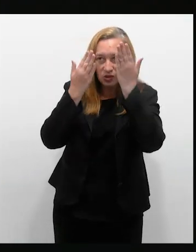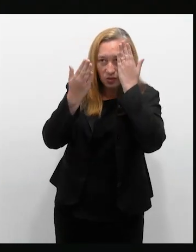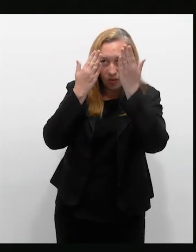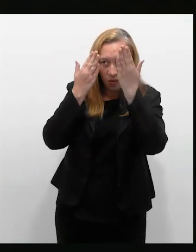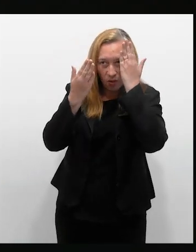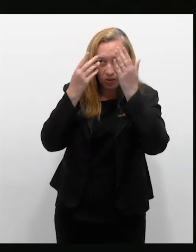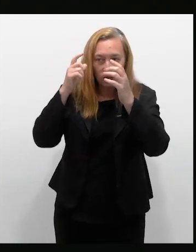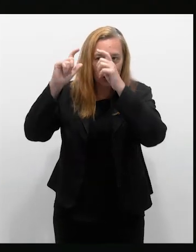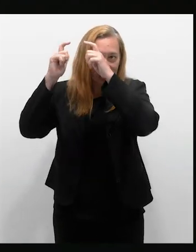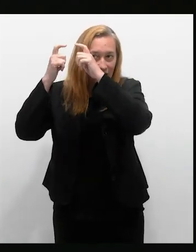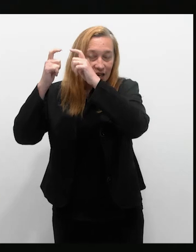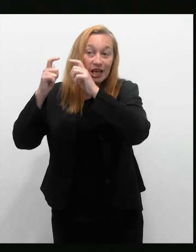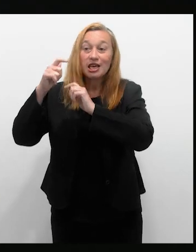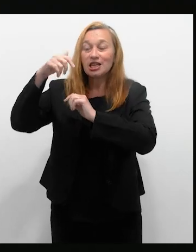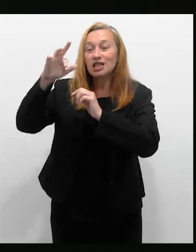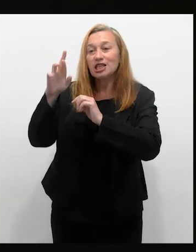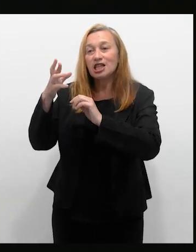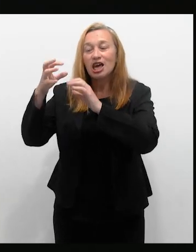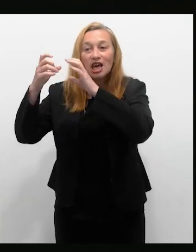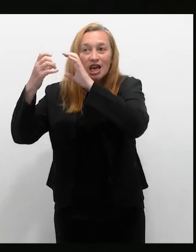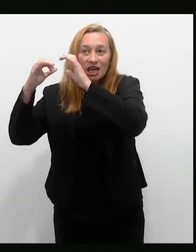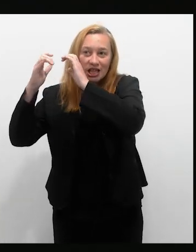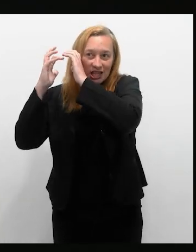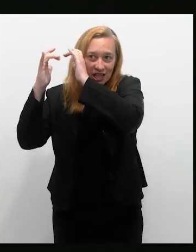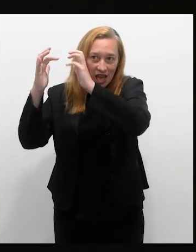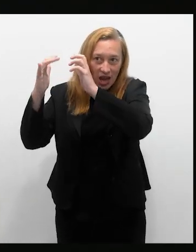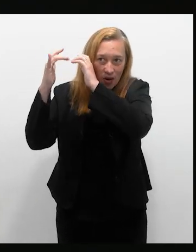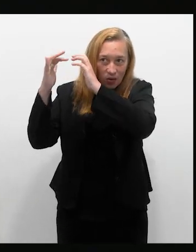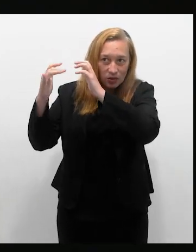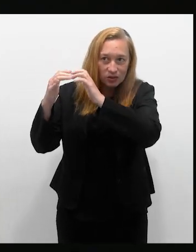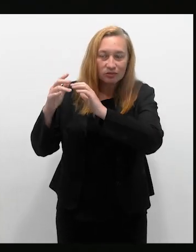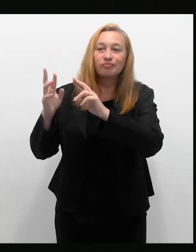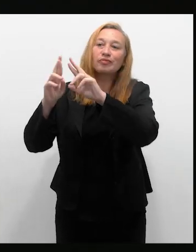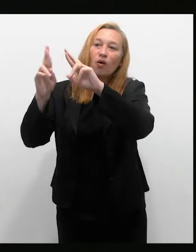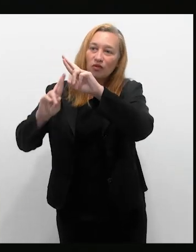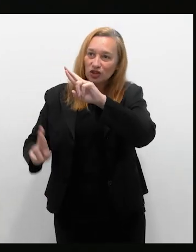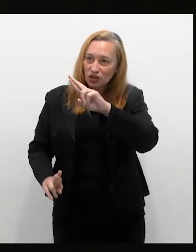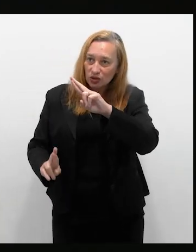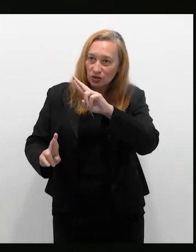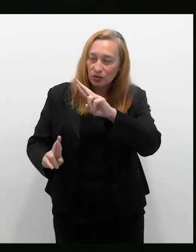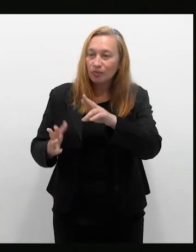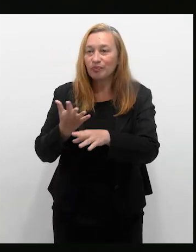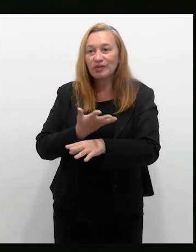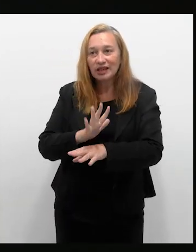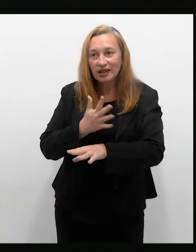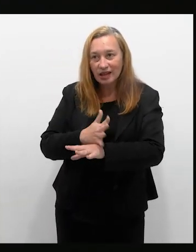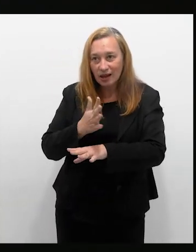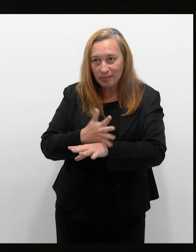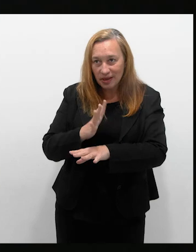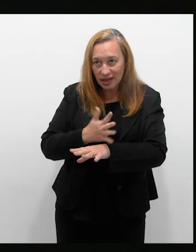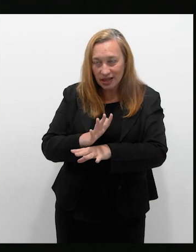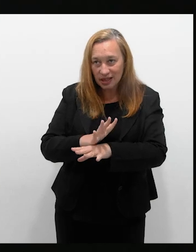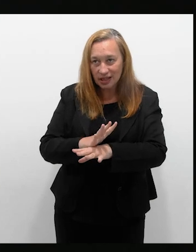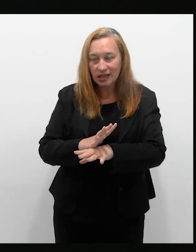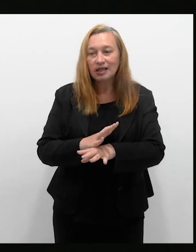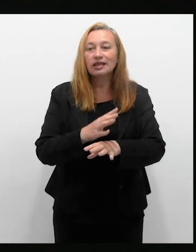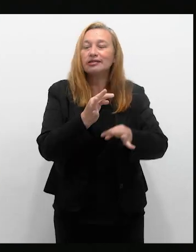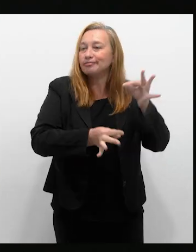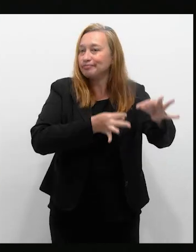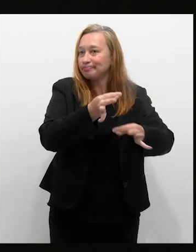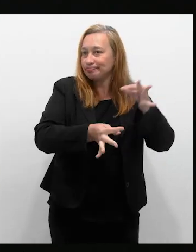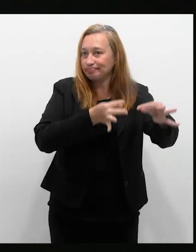clínico, pesquisador de pós-doutorado do Instituto de Psiquiatria da UFRJ, com treinamento intensivo em